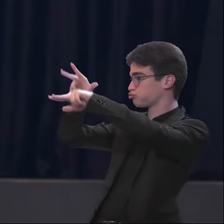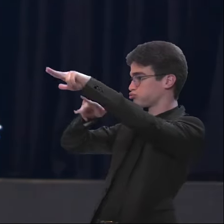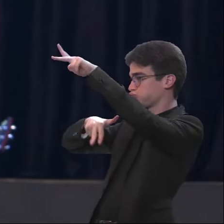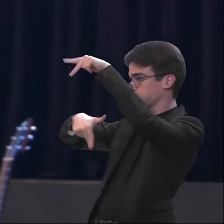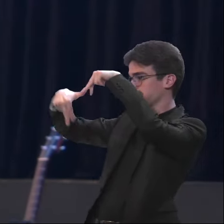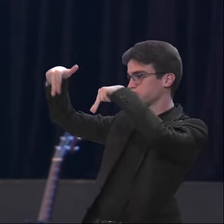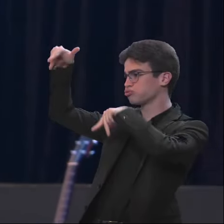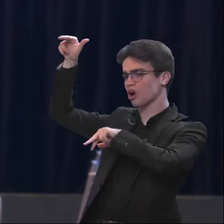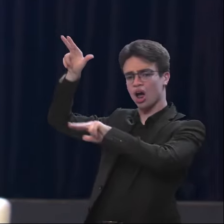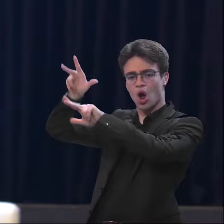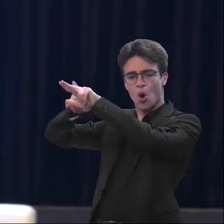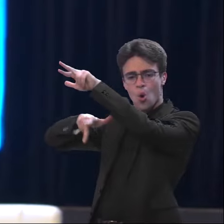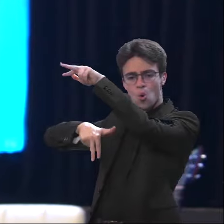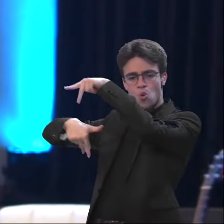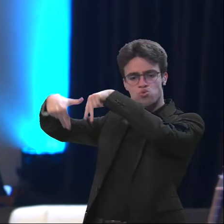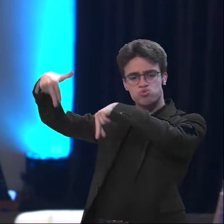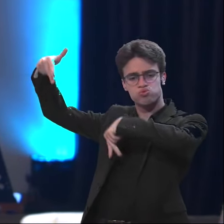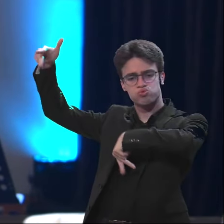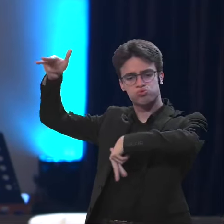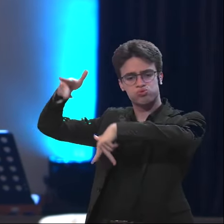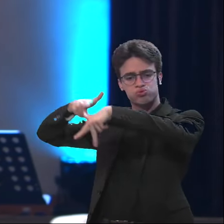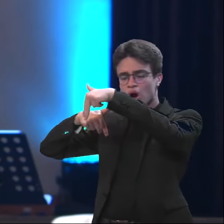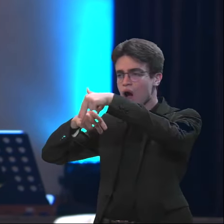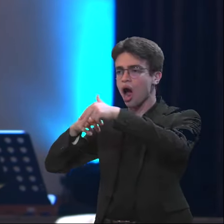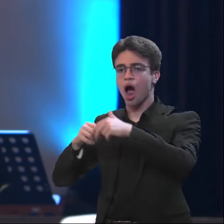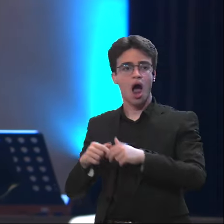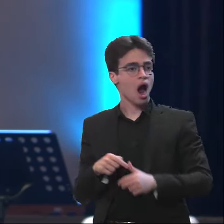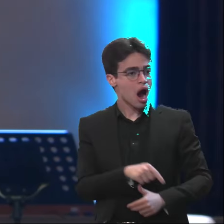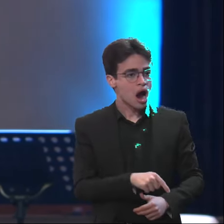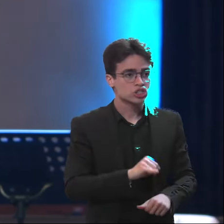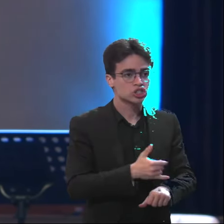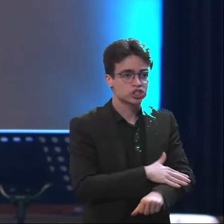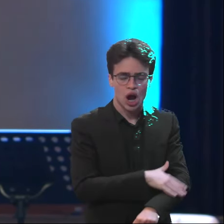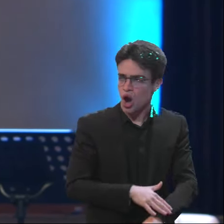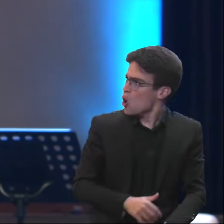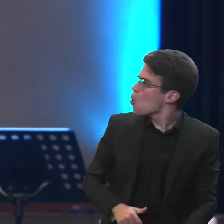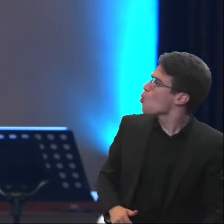diz: que coisa terrível, eu encontrei a porta, a casa de Deus.